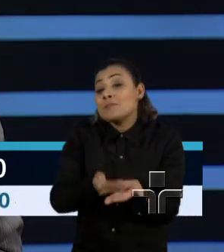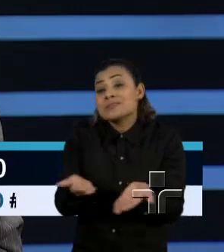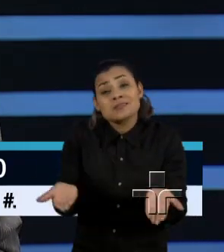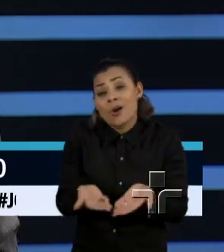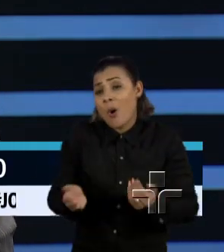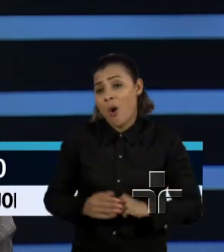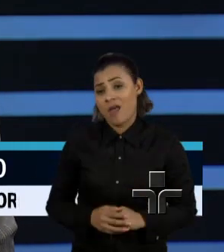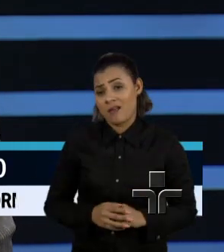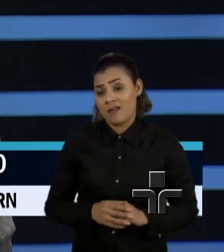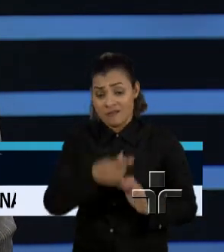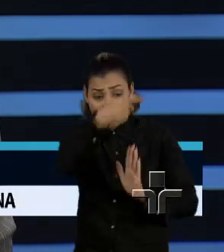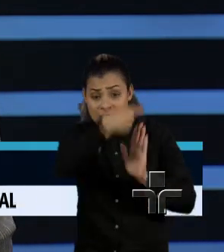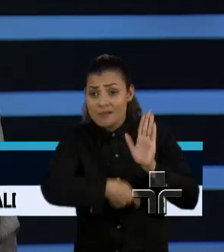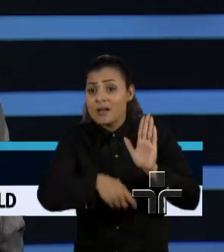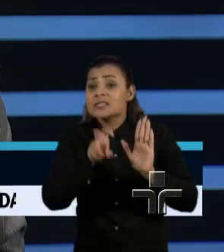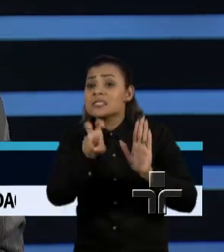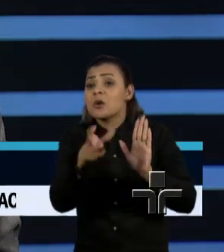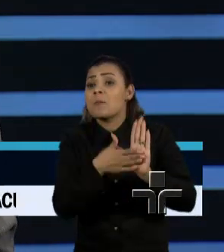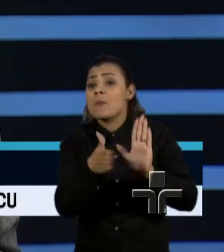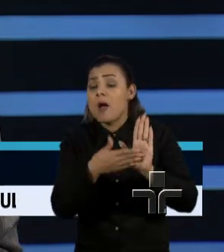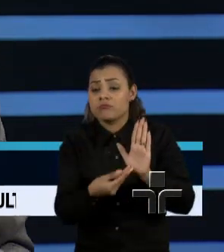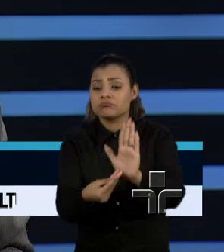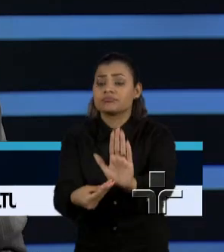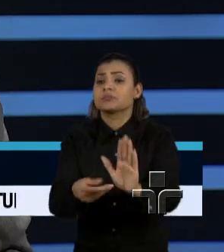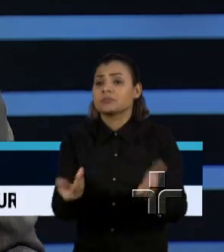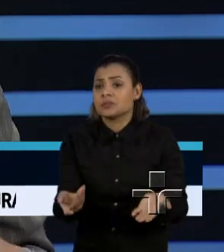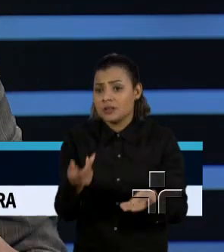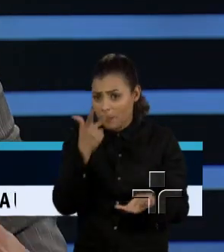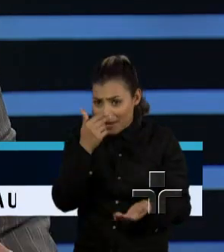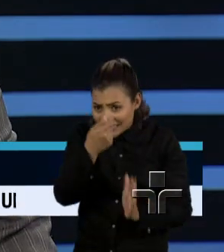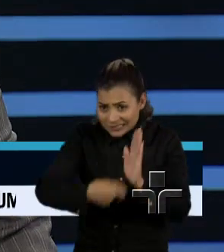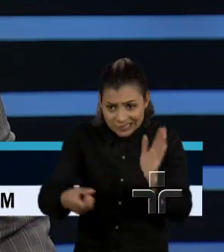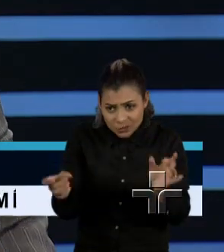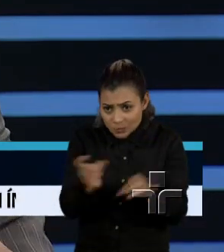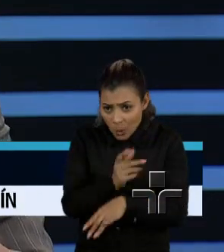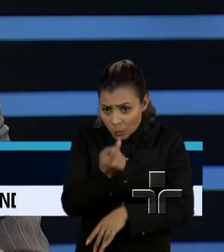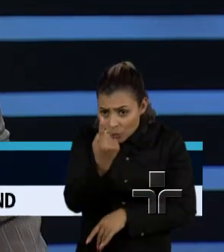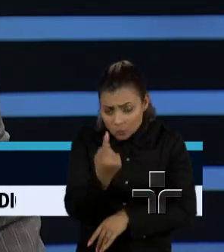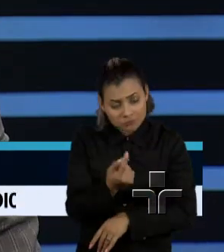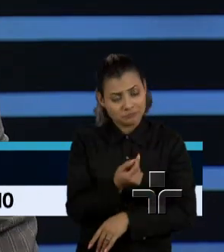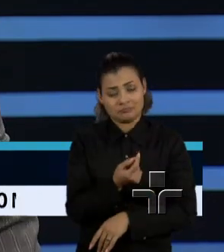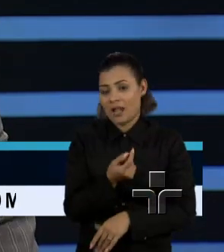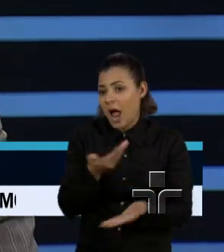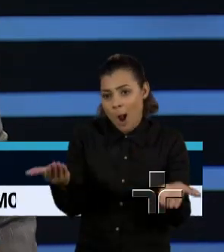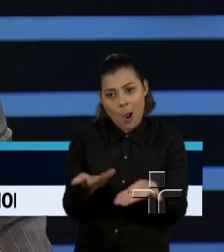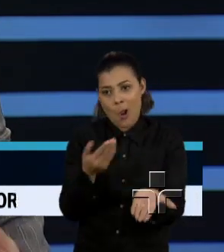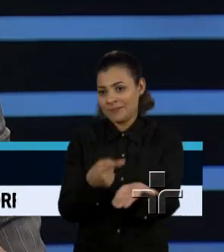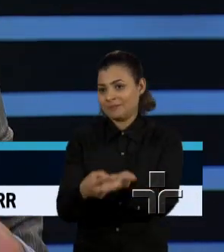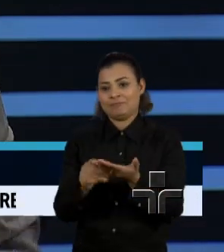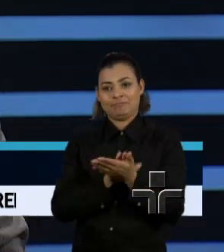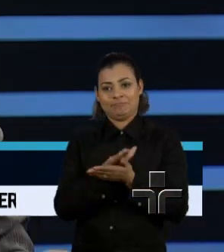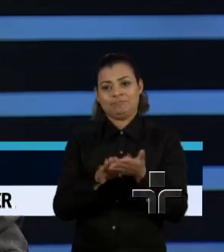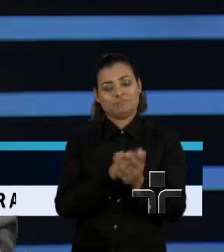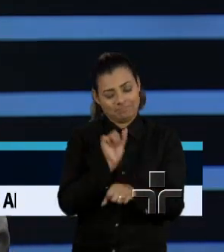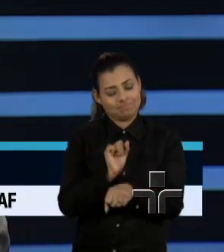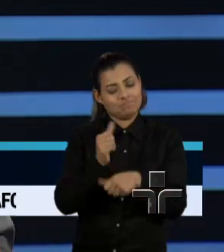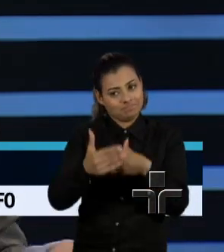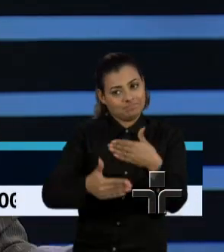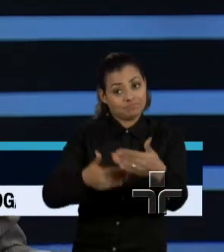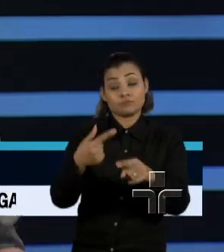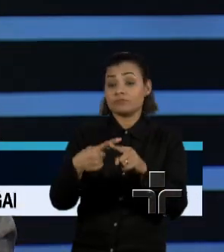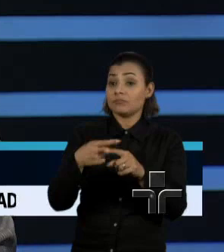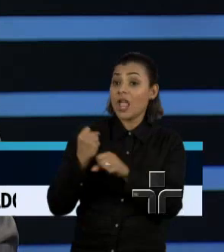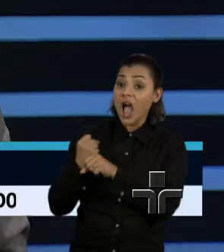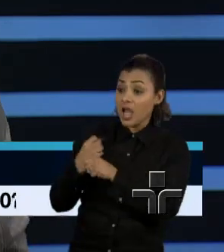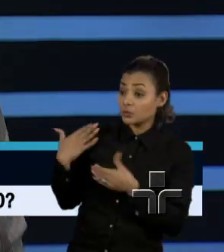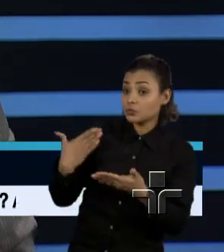começando. E como eu falei, quer dizer, você vai ter outros problemas na frente ali para resolver. Porque nos últimos anos a